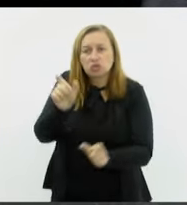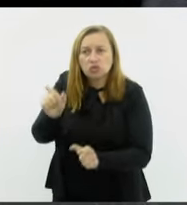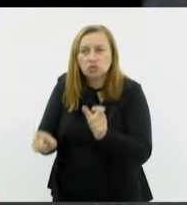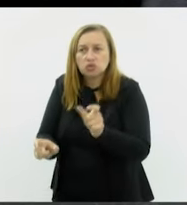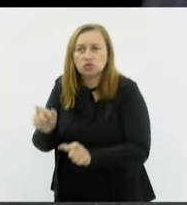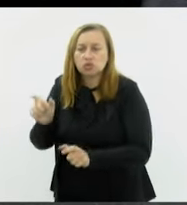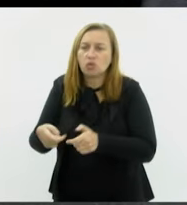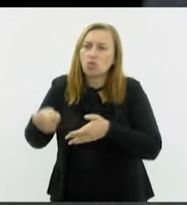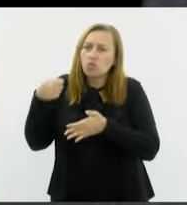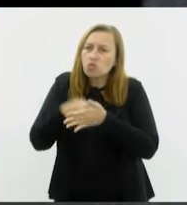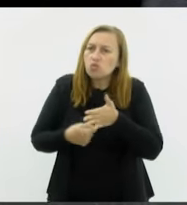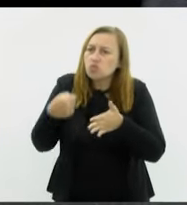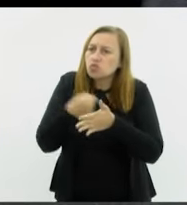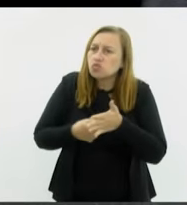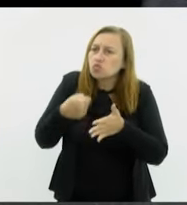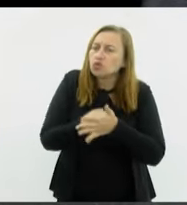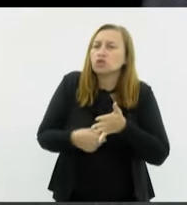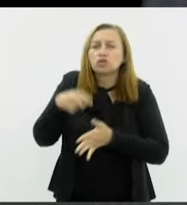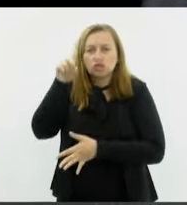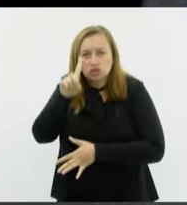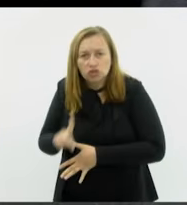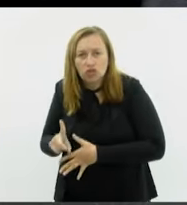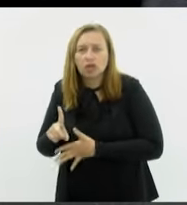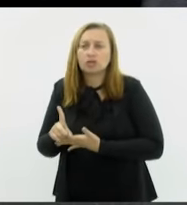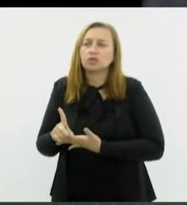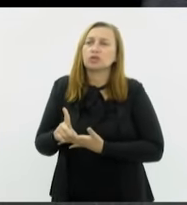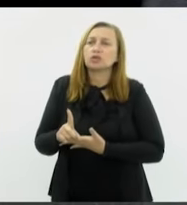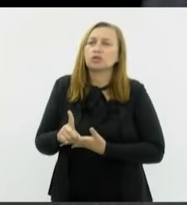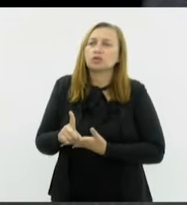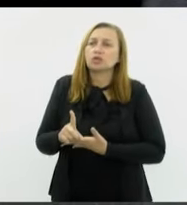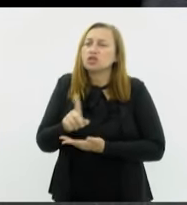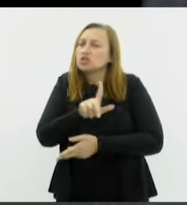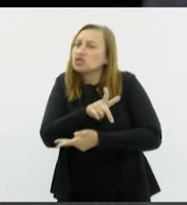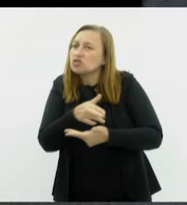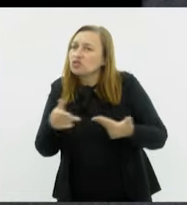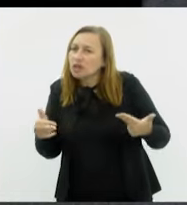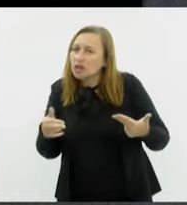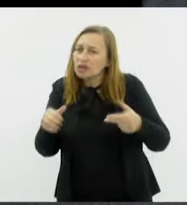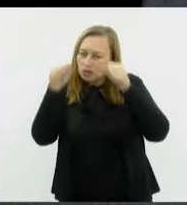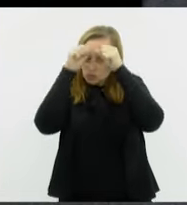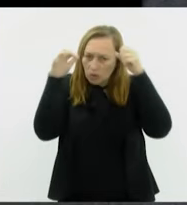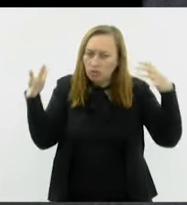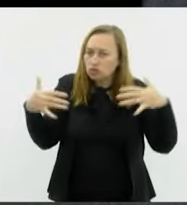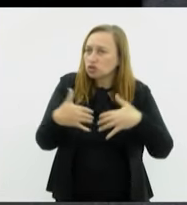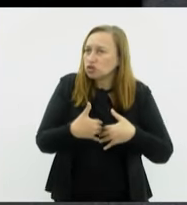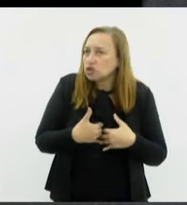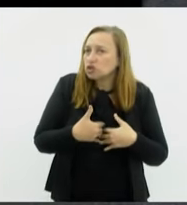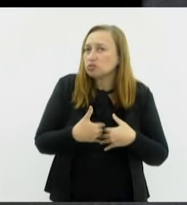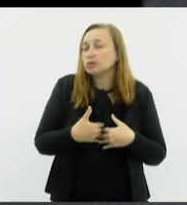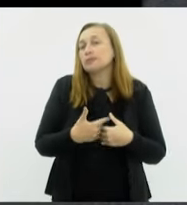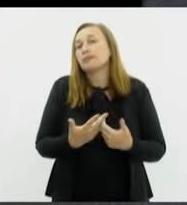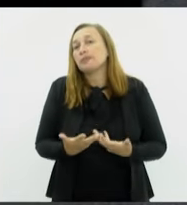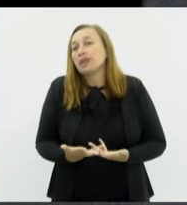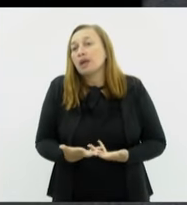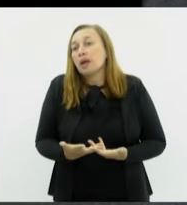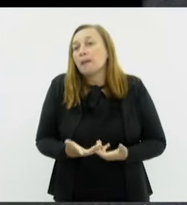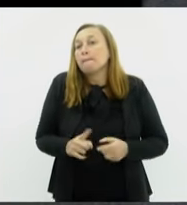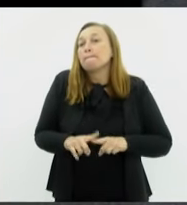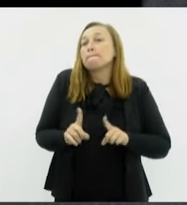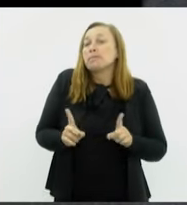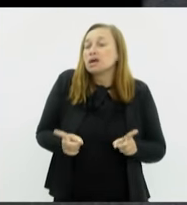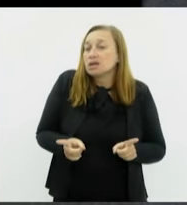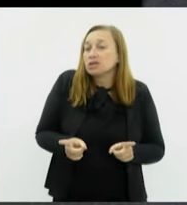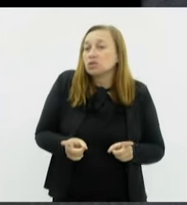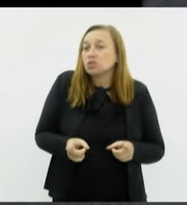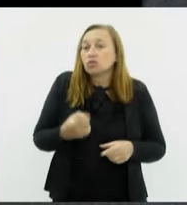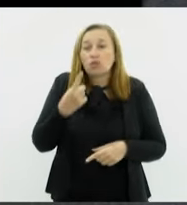que lutam em seus direitos sobre os diversos espectros autistas, enfim. Mas o